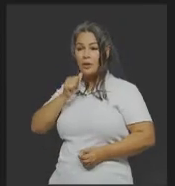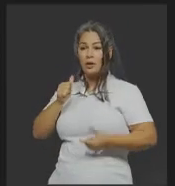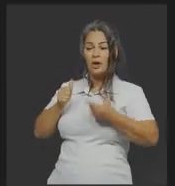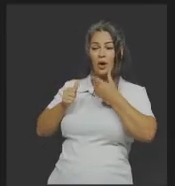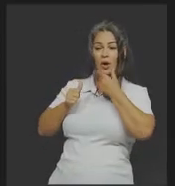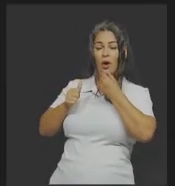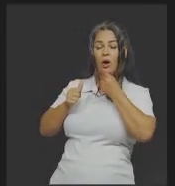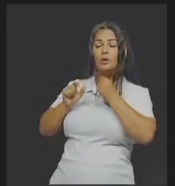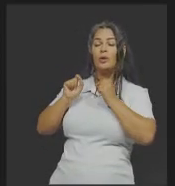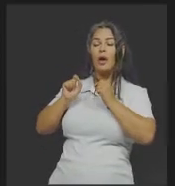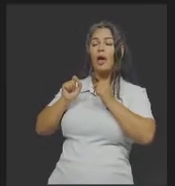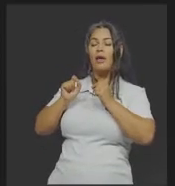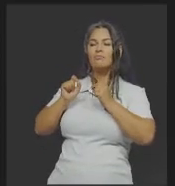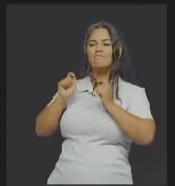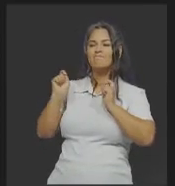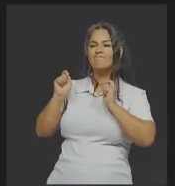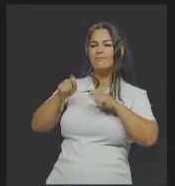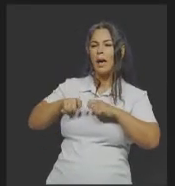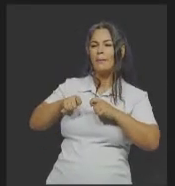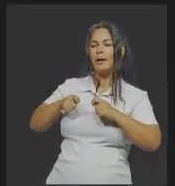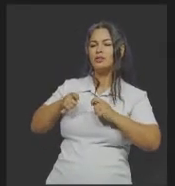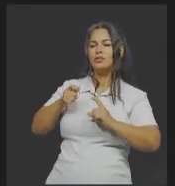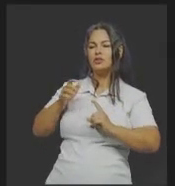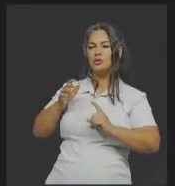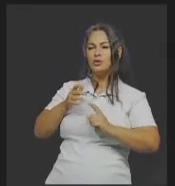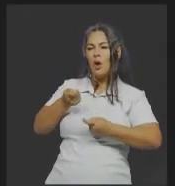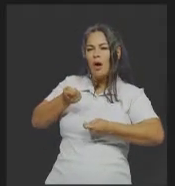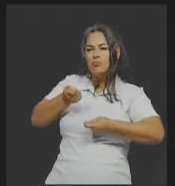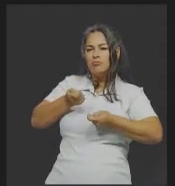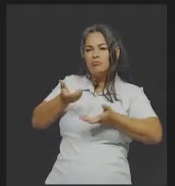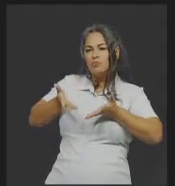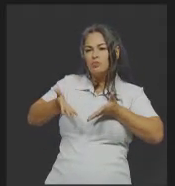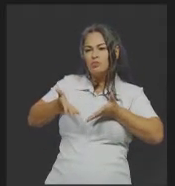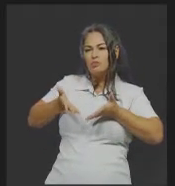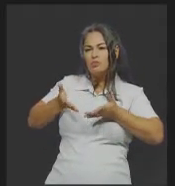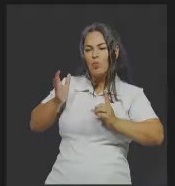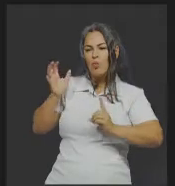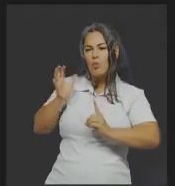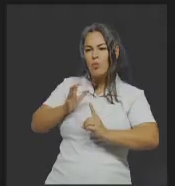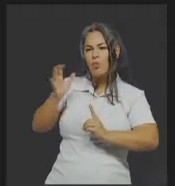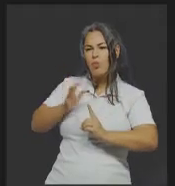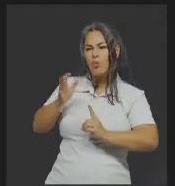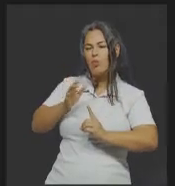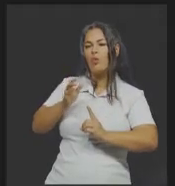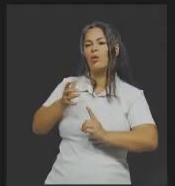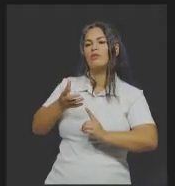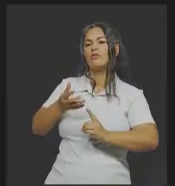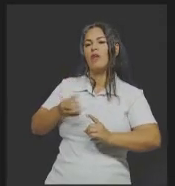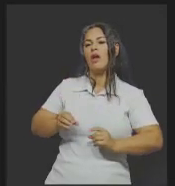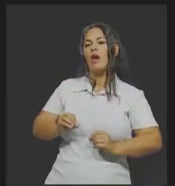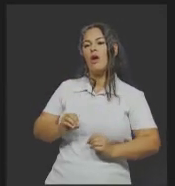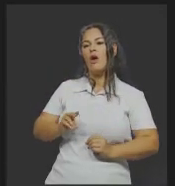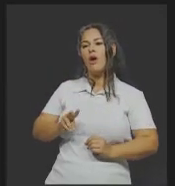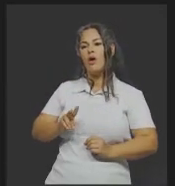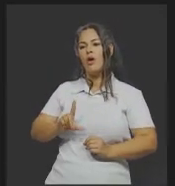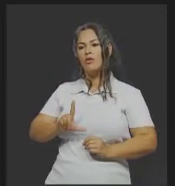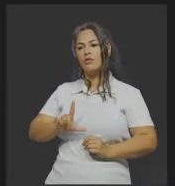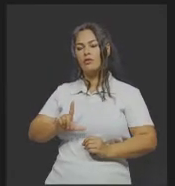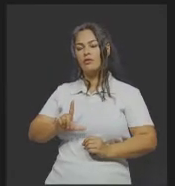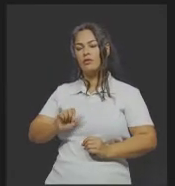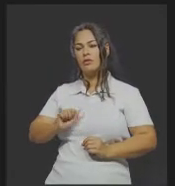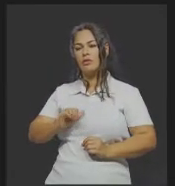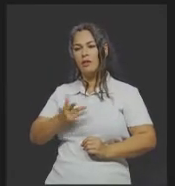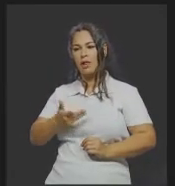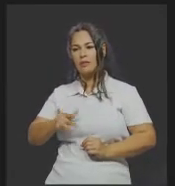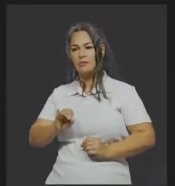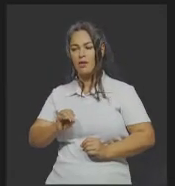estímulo da ovulação e síntese de testosterona. Então a ovulação da mulher, ela é